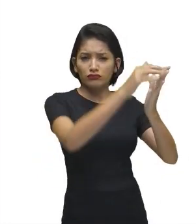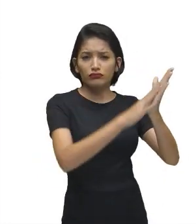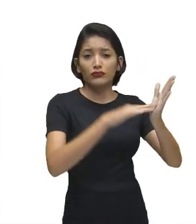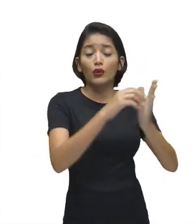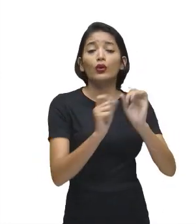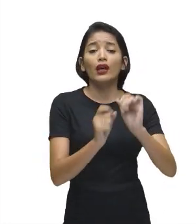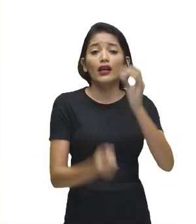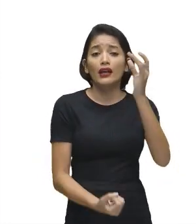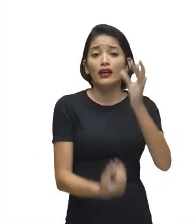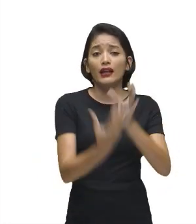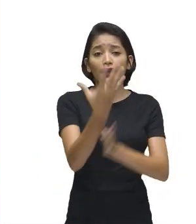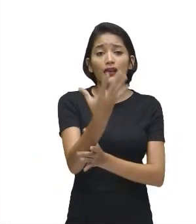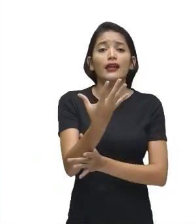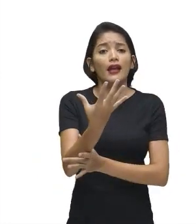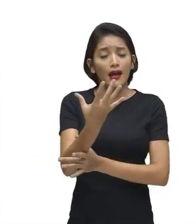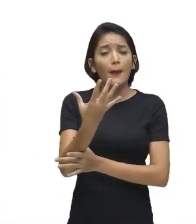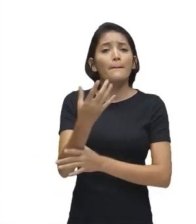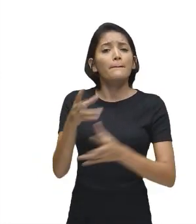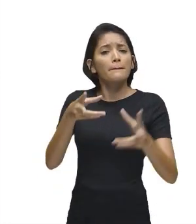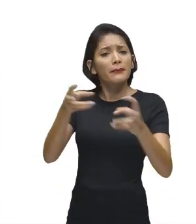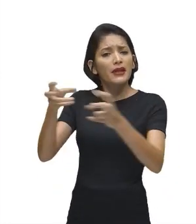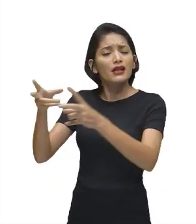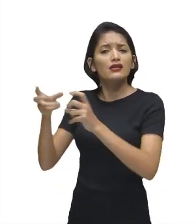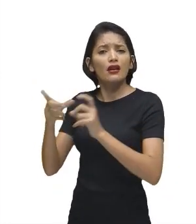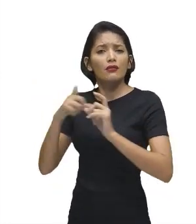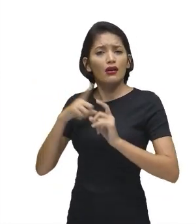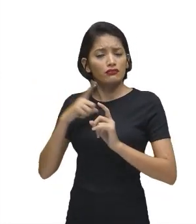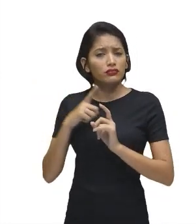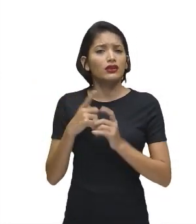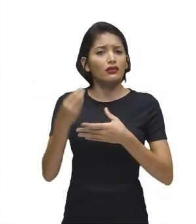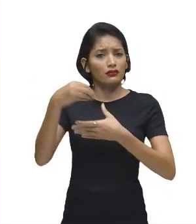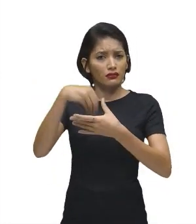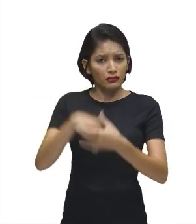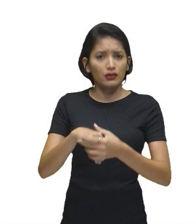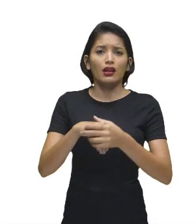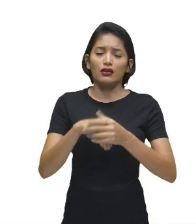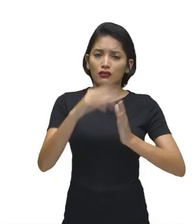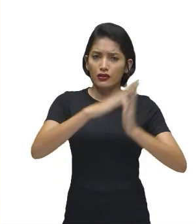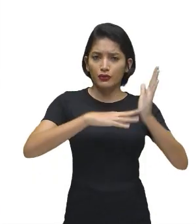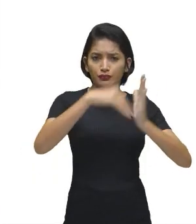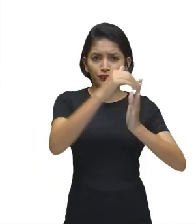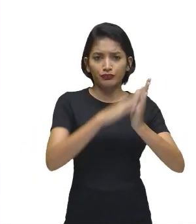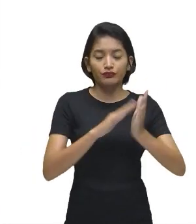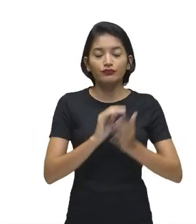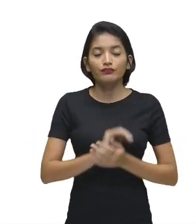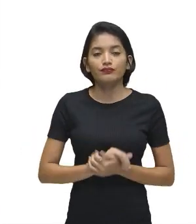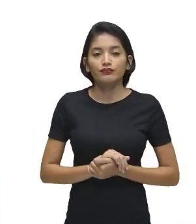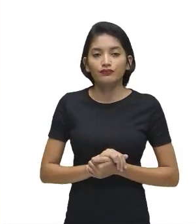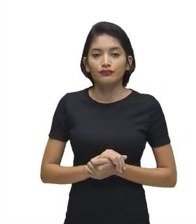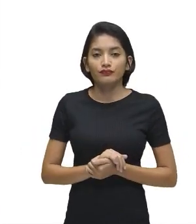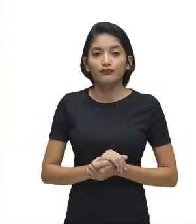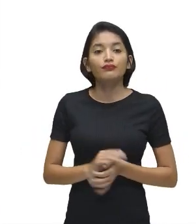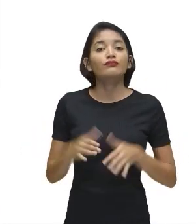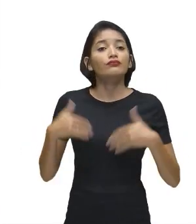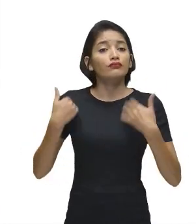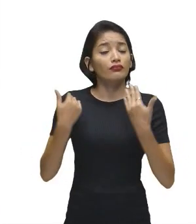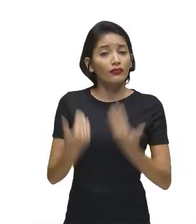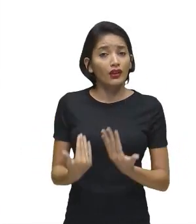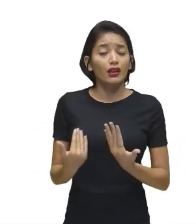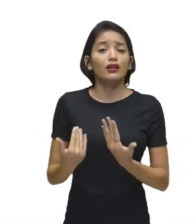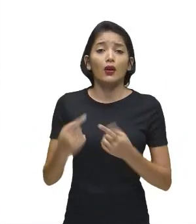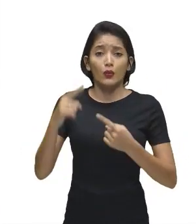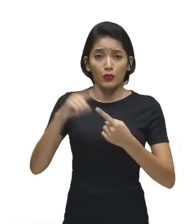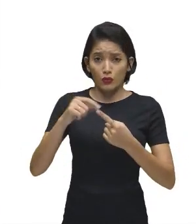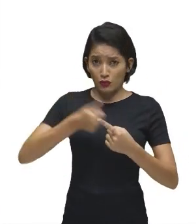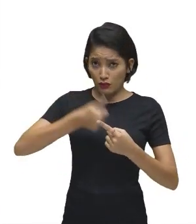criar efeitos ópticos que completassem as obras. Bem, o impressionismo, ele aconteceu,